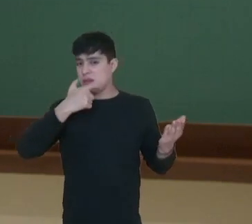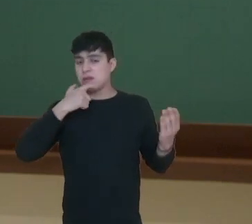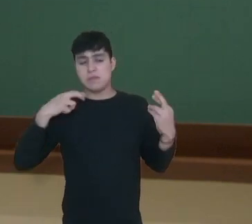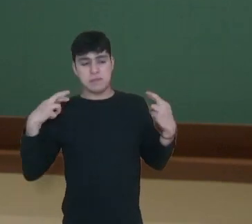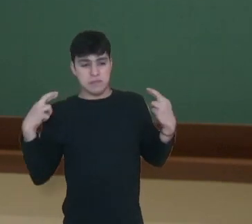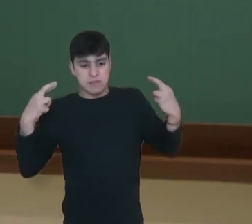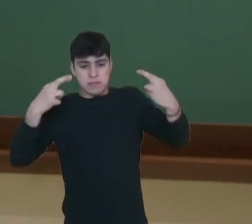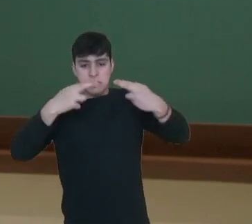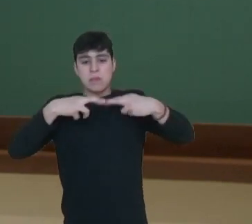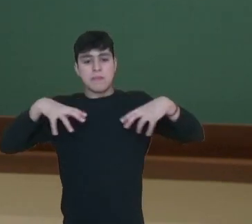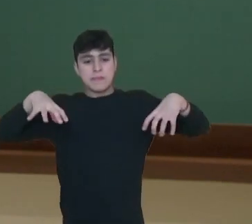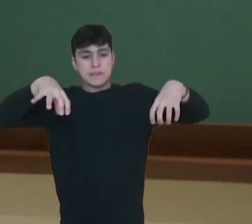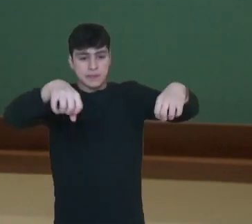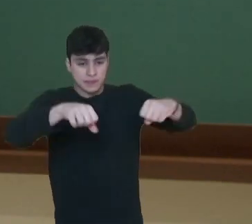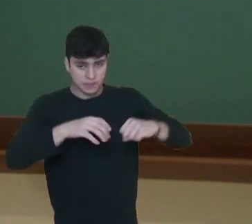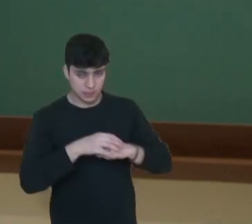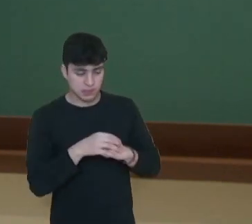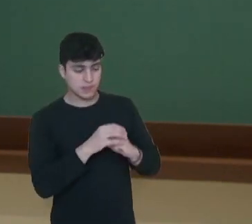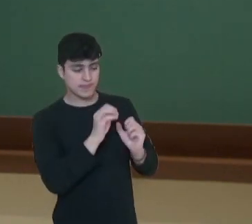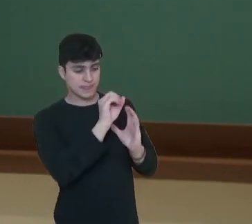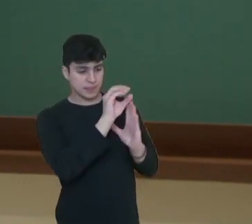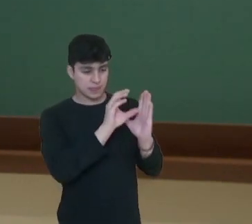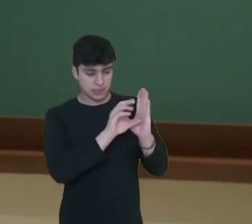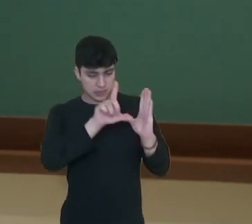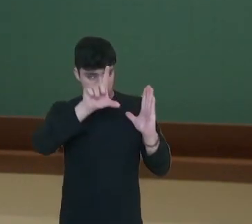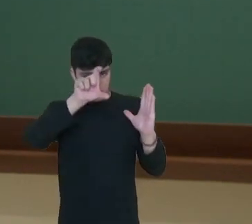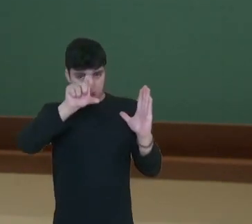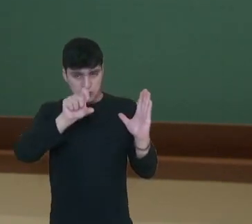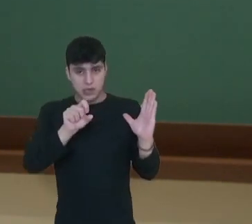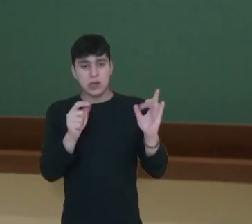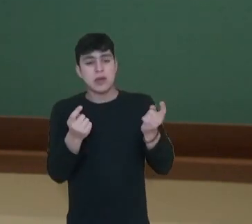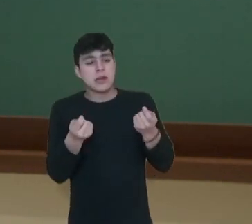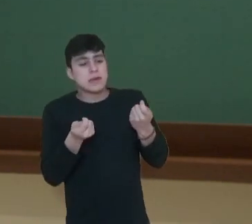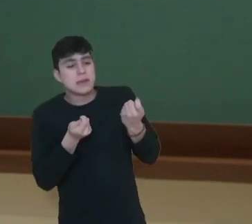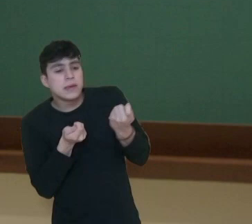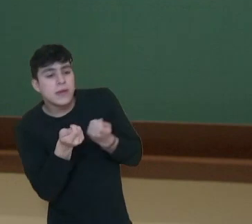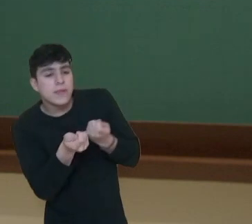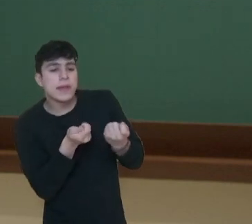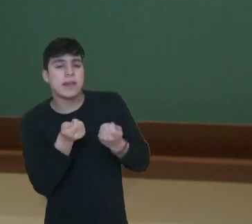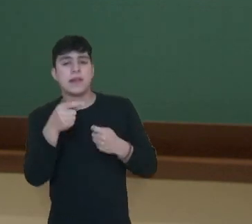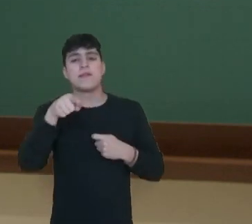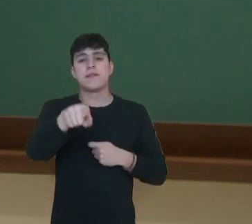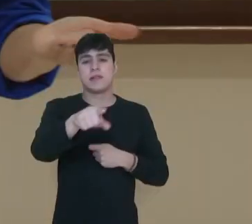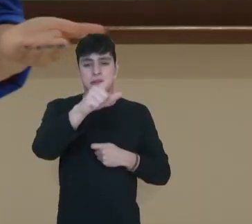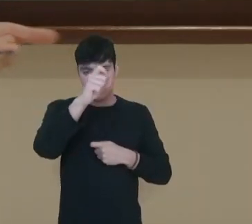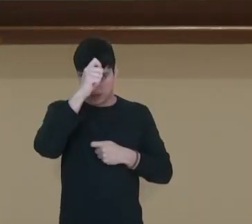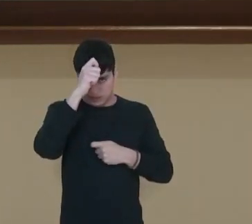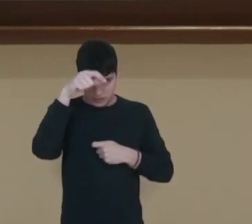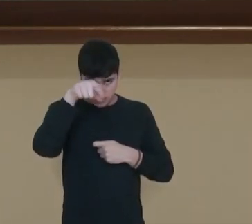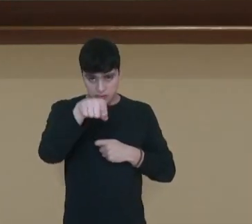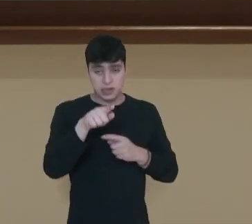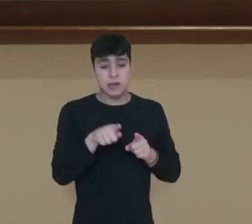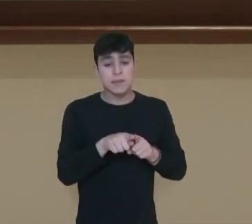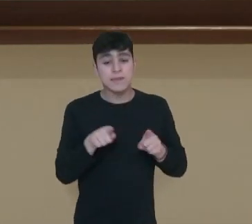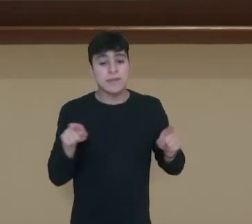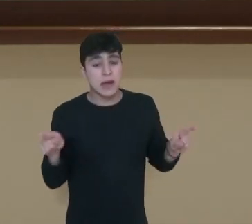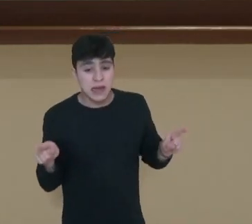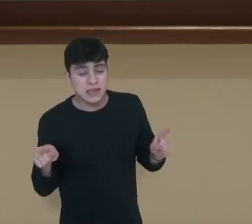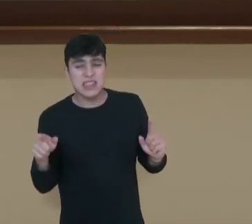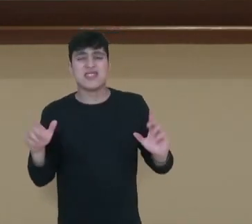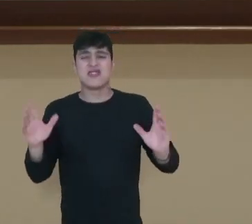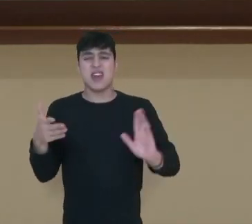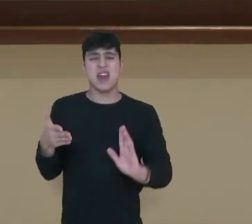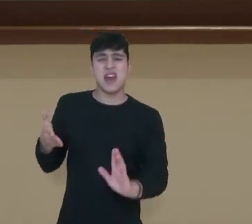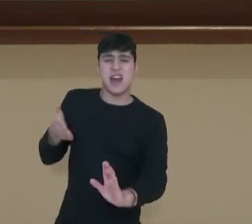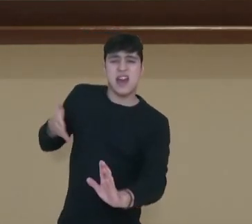século XIX, o Império Britânico, ele dominava a Índia, mas o domínio dela vai ser anterior.